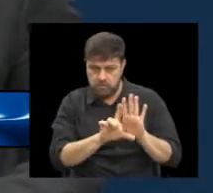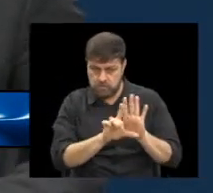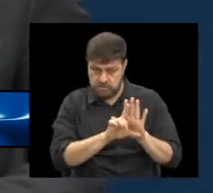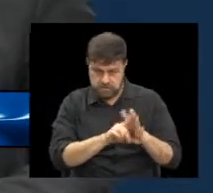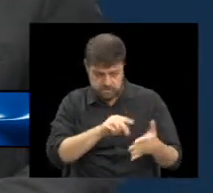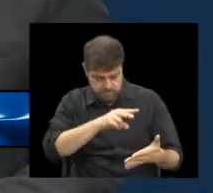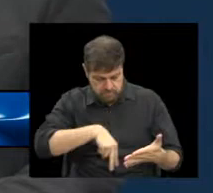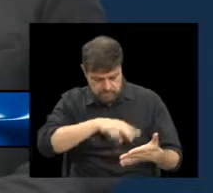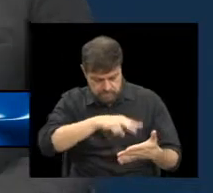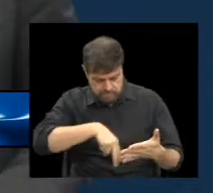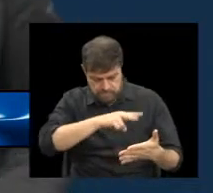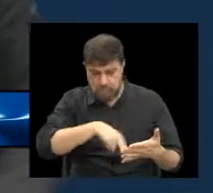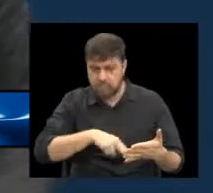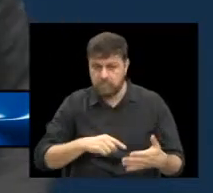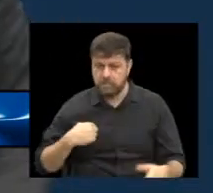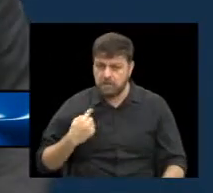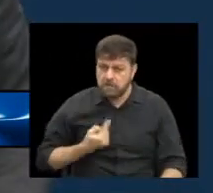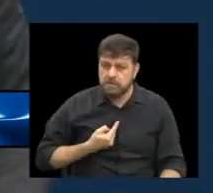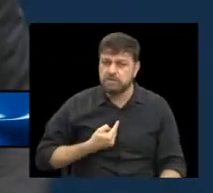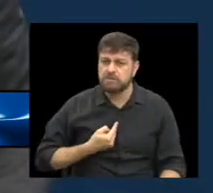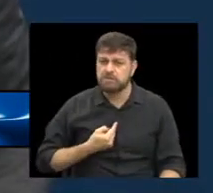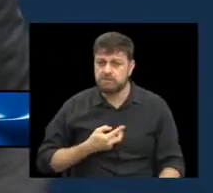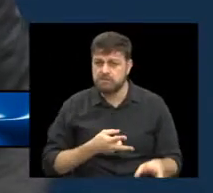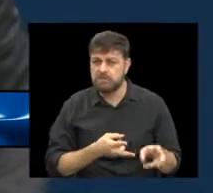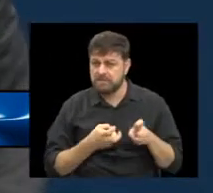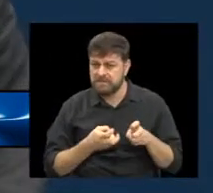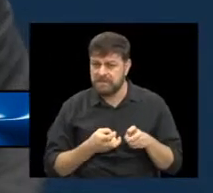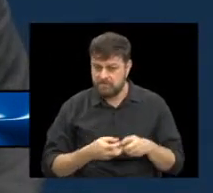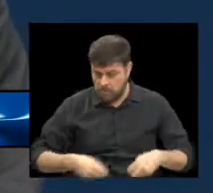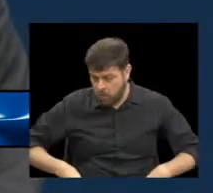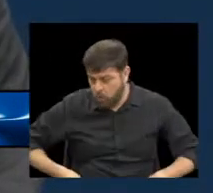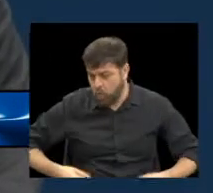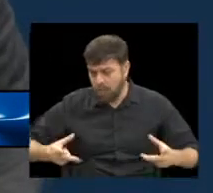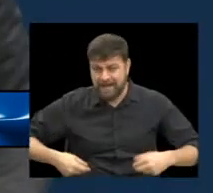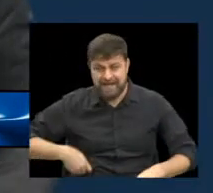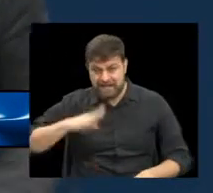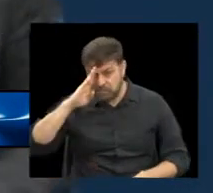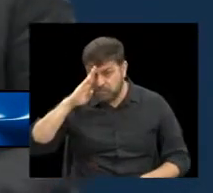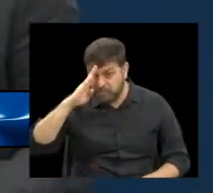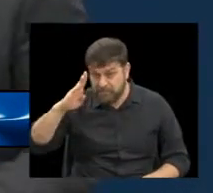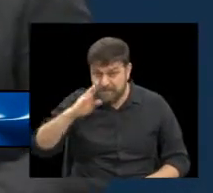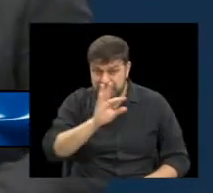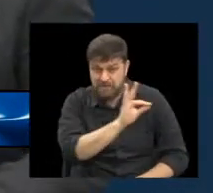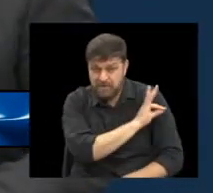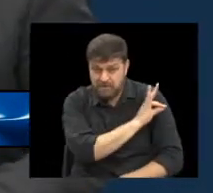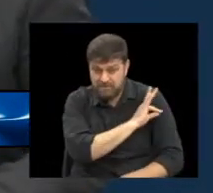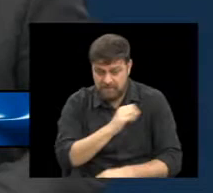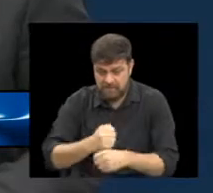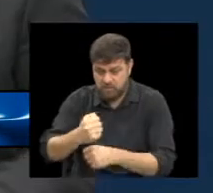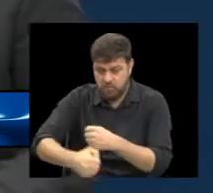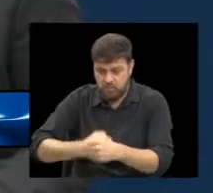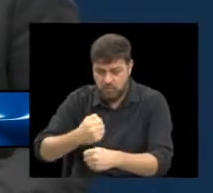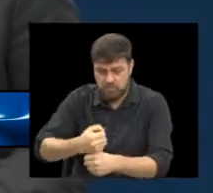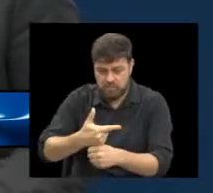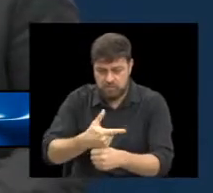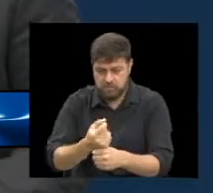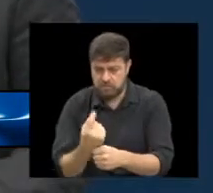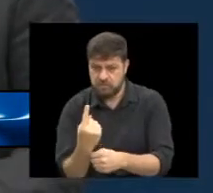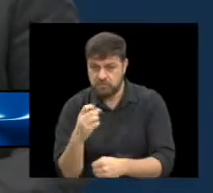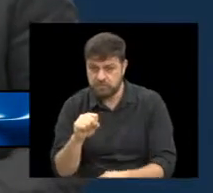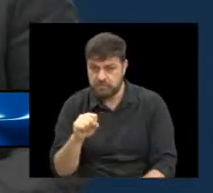vereador Rubão, a gente percebe que os maiores gastos da prefeitura para o próximo orçamento são, vereadora